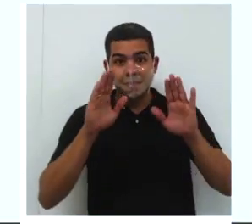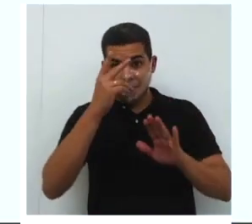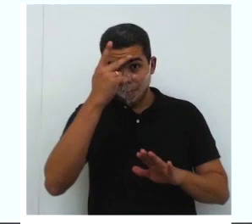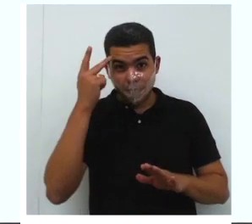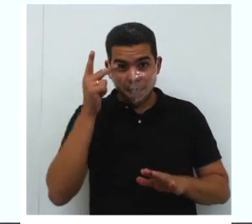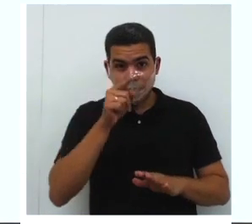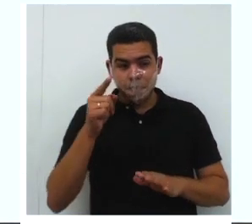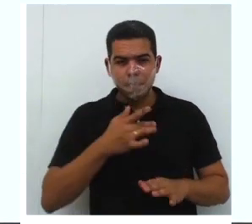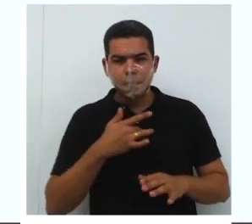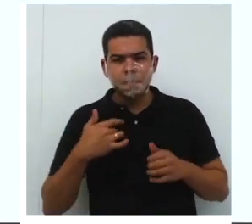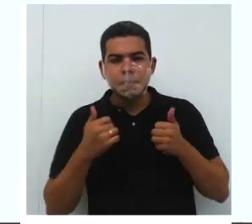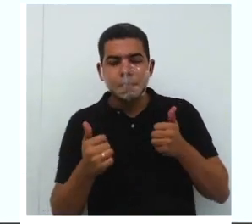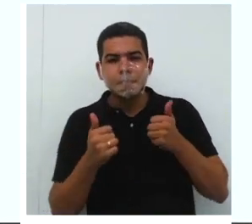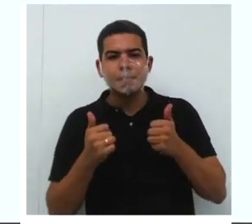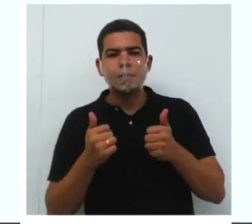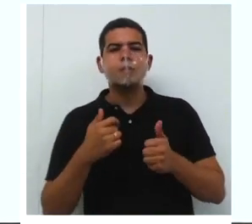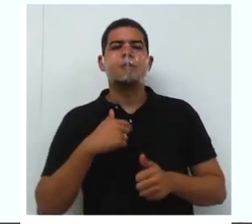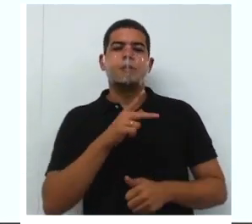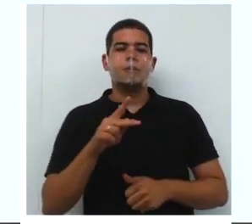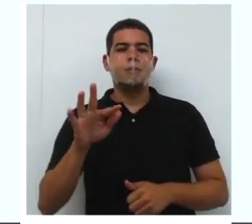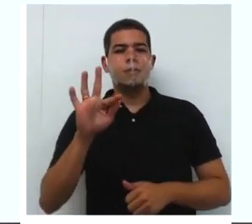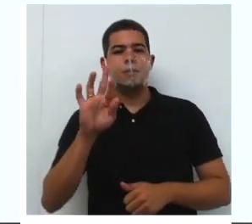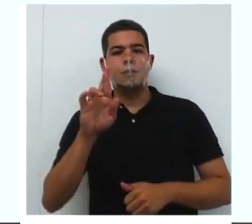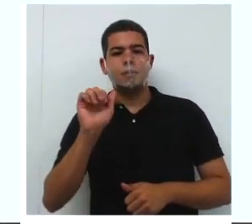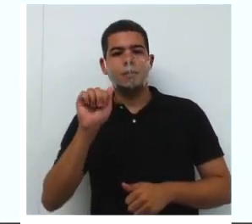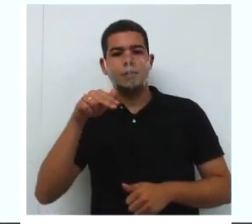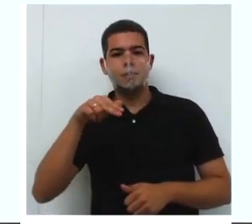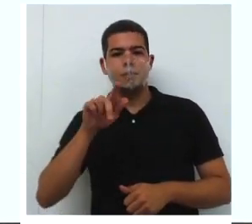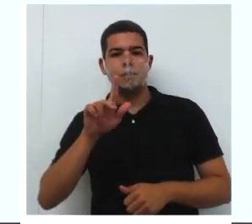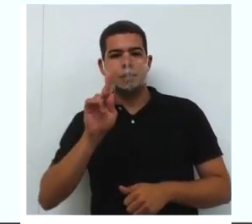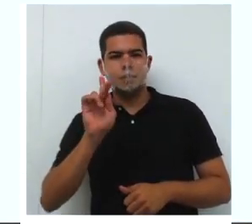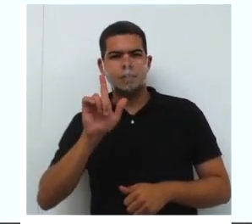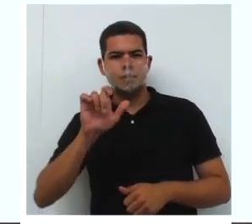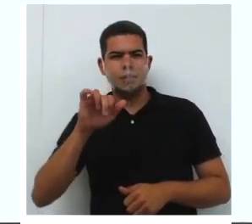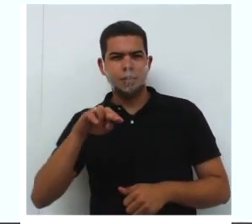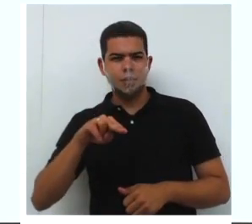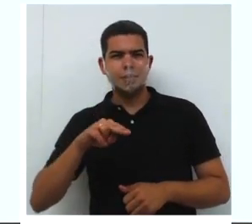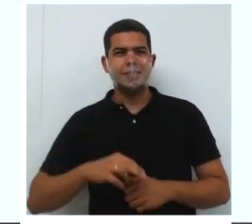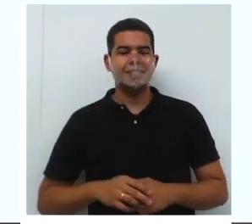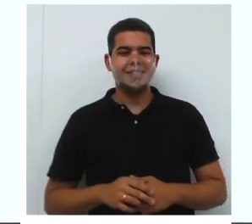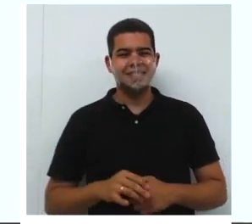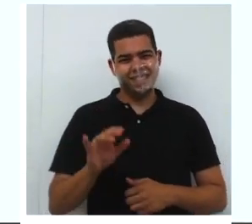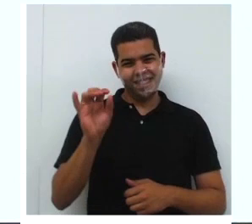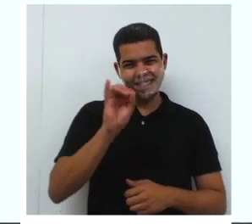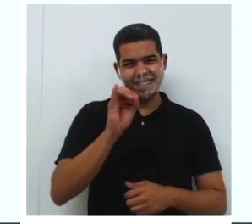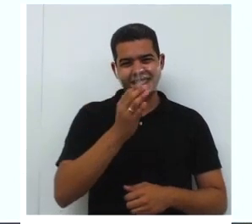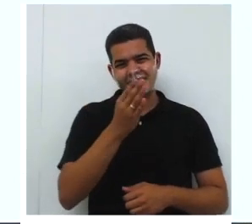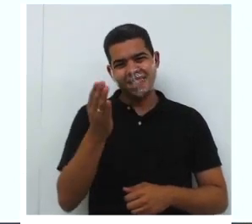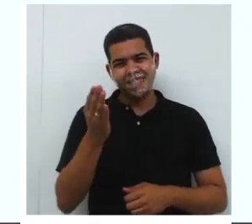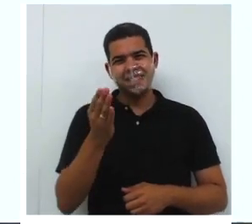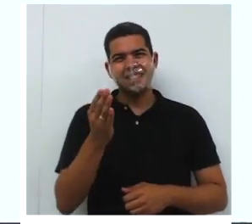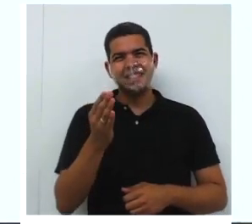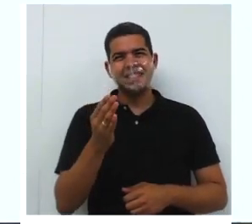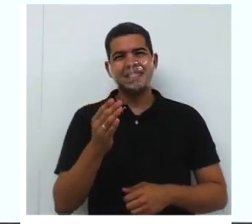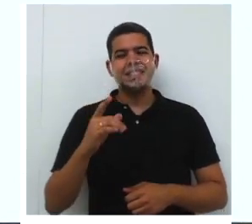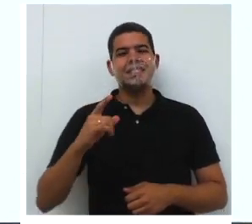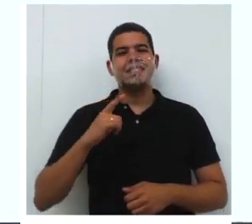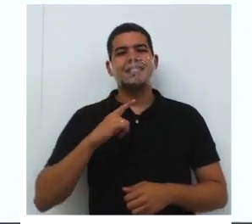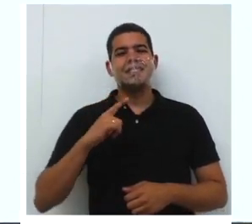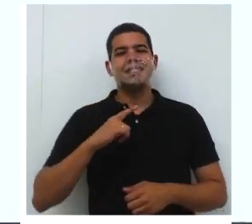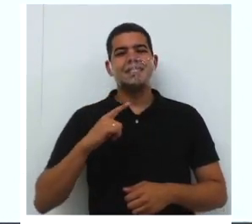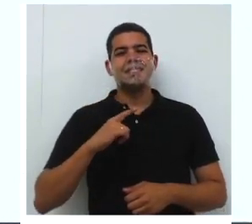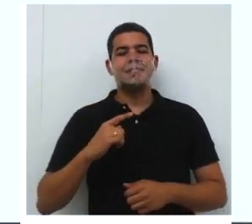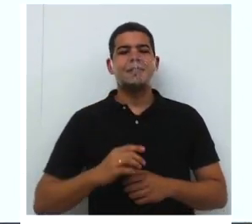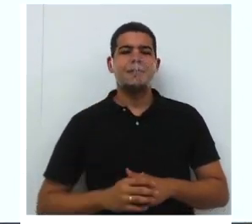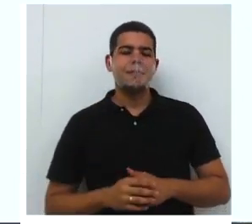Olá pessoal, todos estão muito bem? Eu sou o professor Franklin de Língua Portuguesa. Um olá para o pessoal do Heróis da